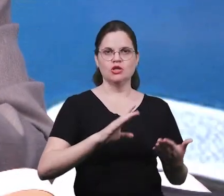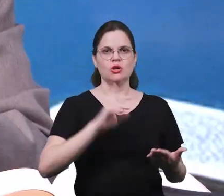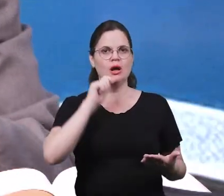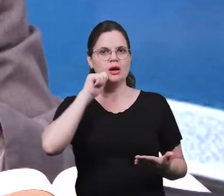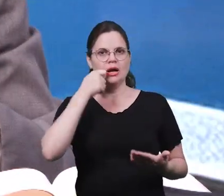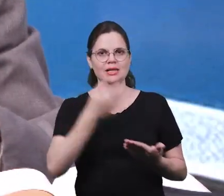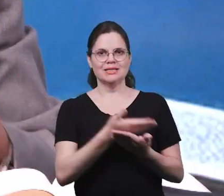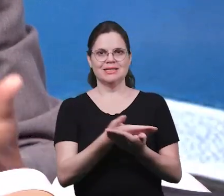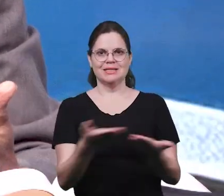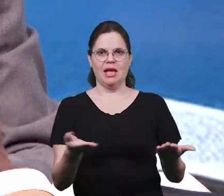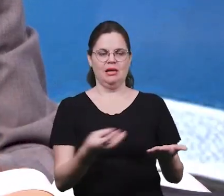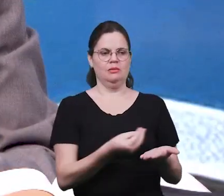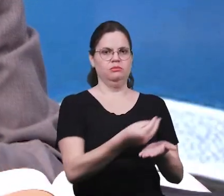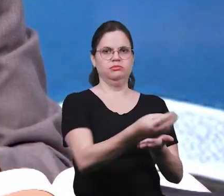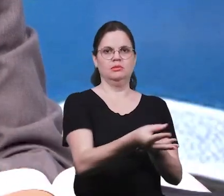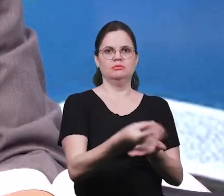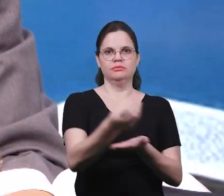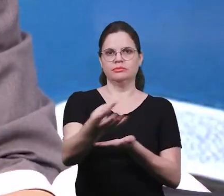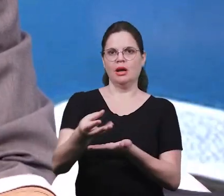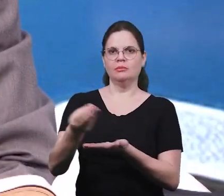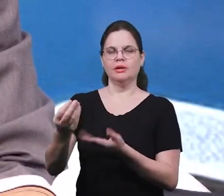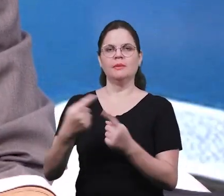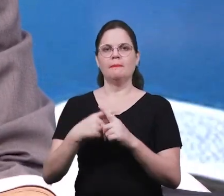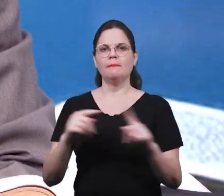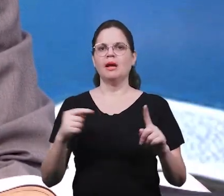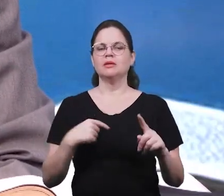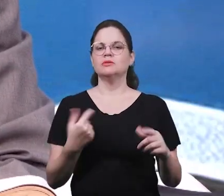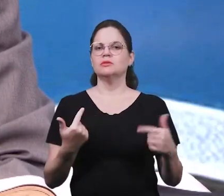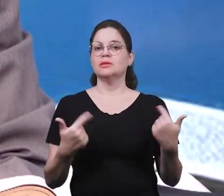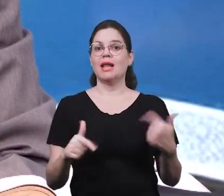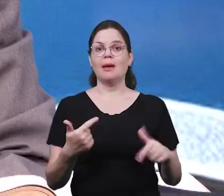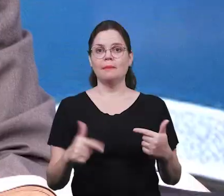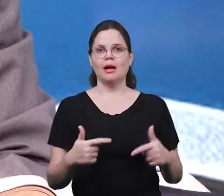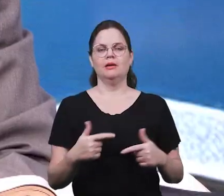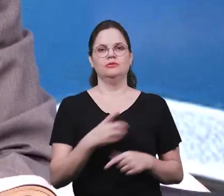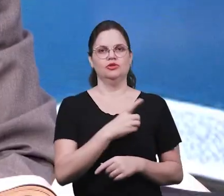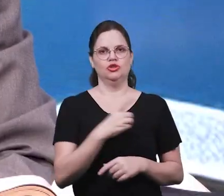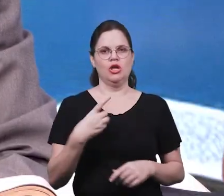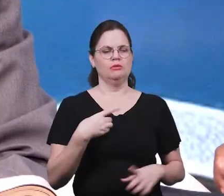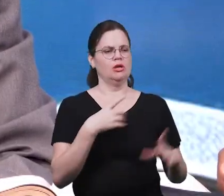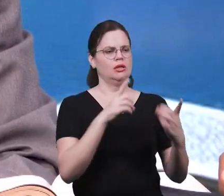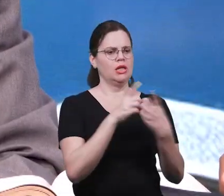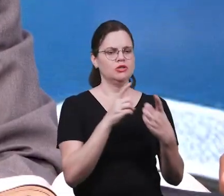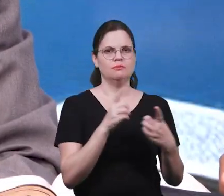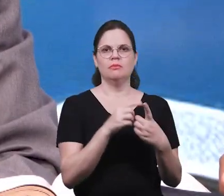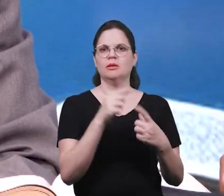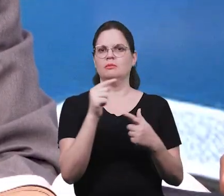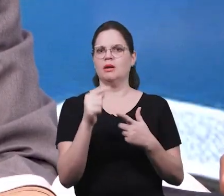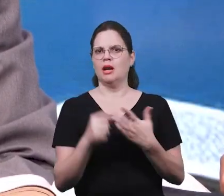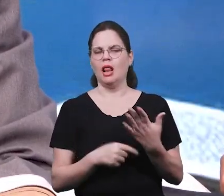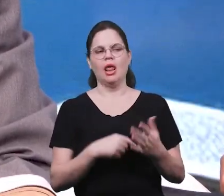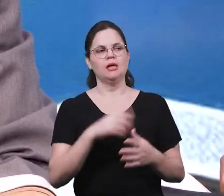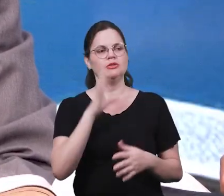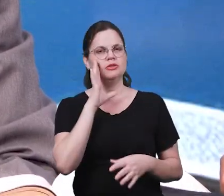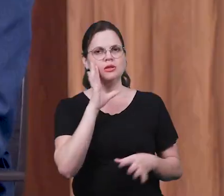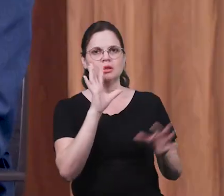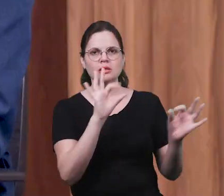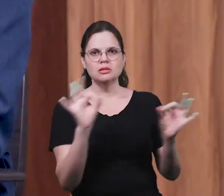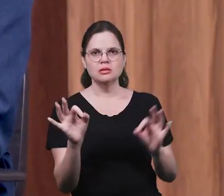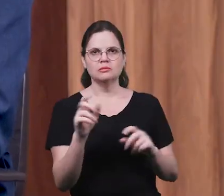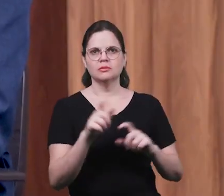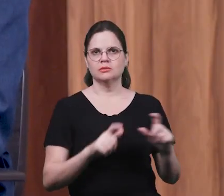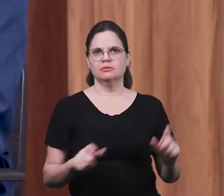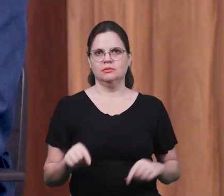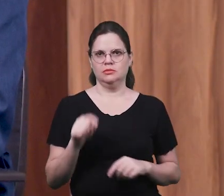os irmãos, mas servir à mesa, o serviço do diaconato. Você tem sentido isso de acordo com o que a palavra do Senhor nos fala?